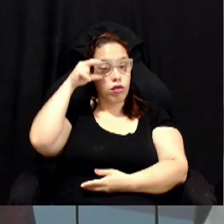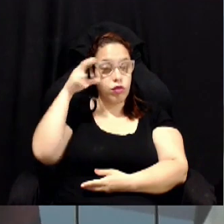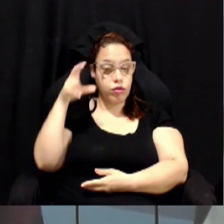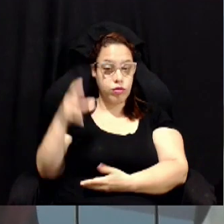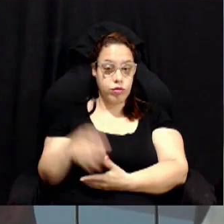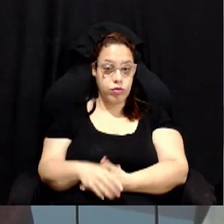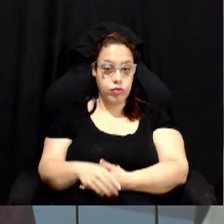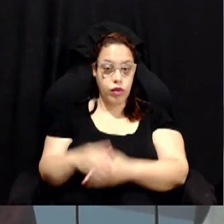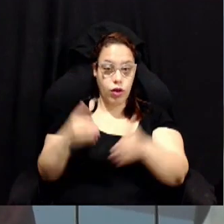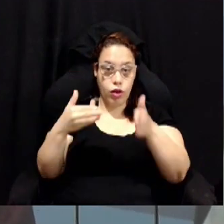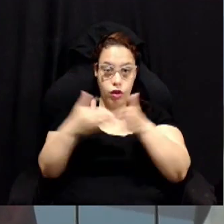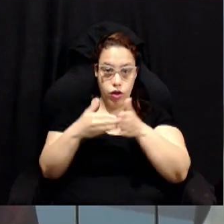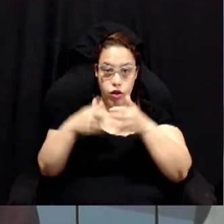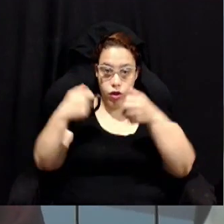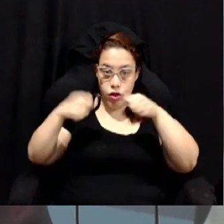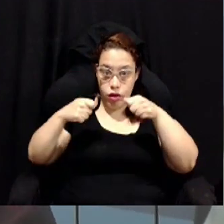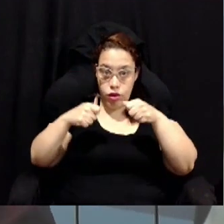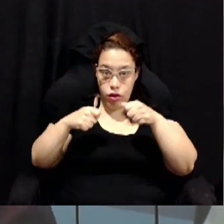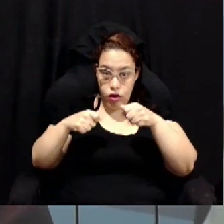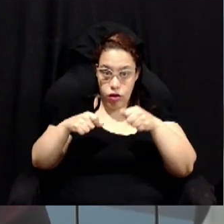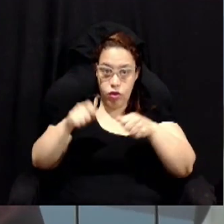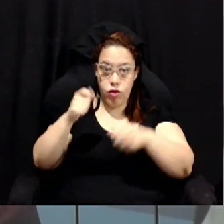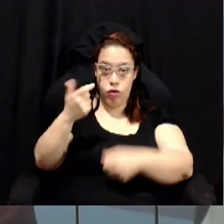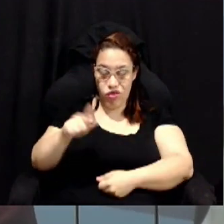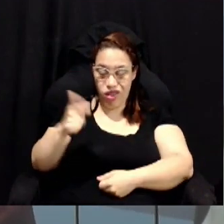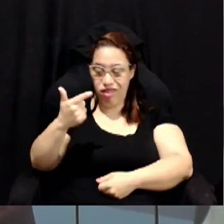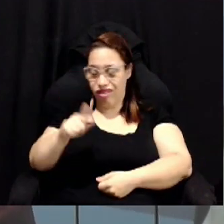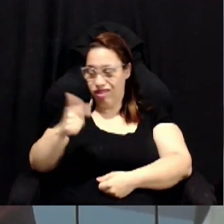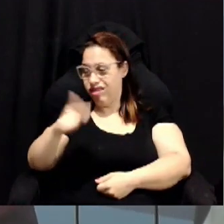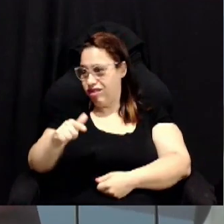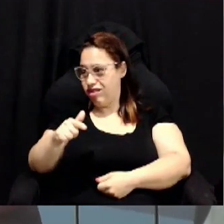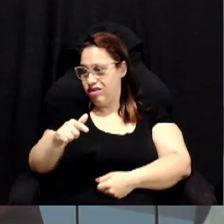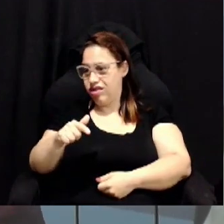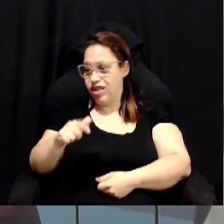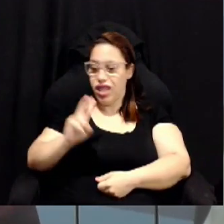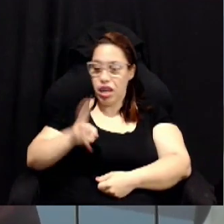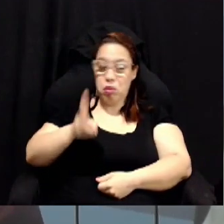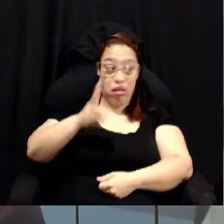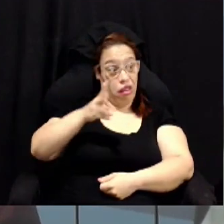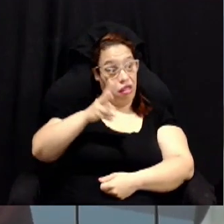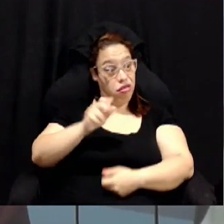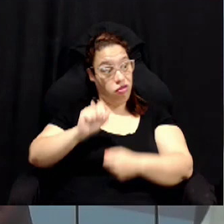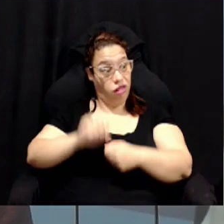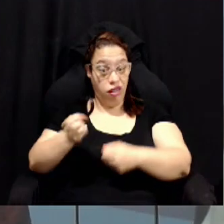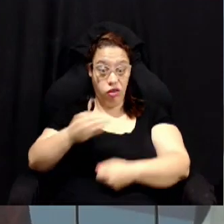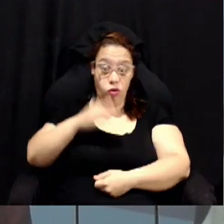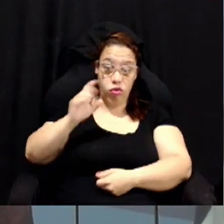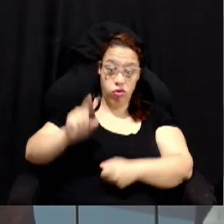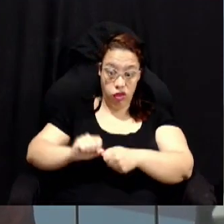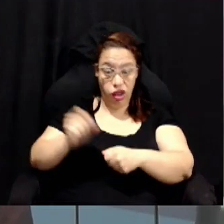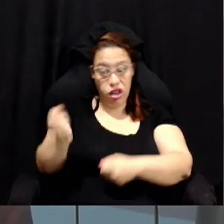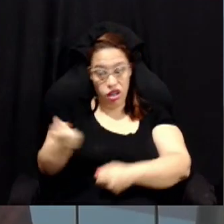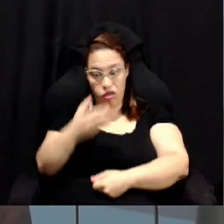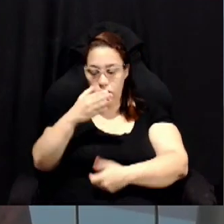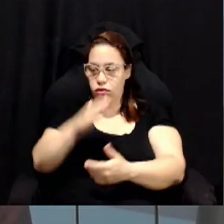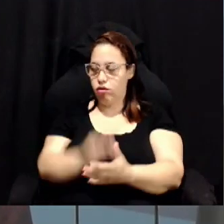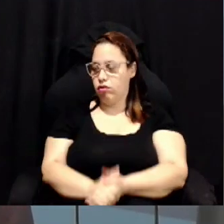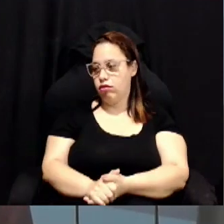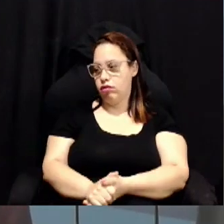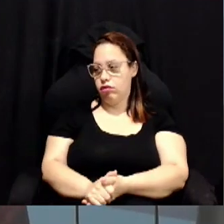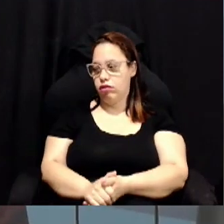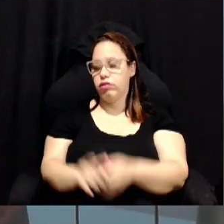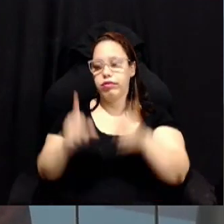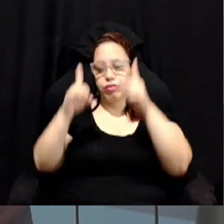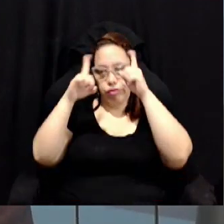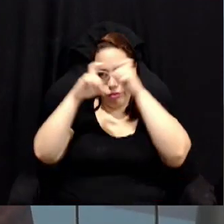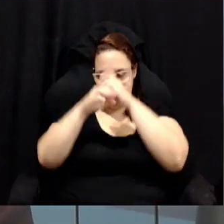essa necessidade de ficar fazendo esse laudo recorrentemente. Então, isso para mim, eu acho que é a maior dificuldade que as famílias têm hoje,